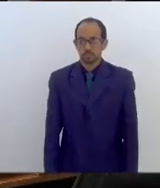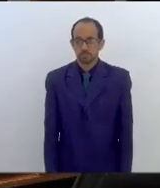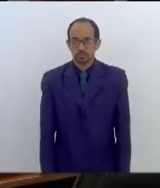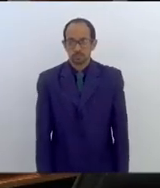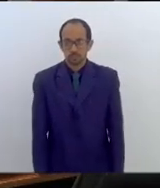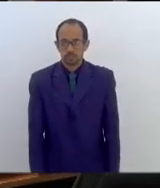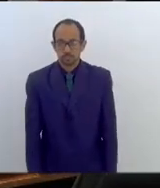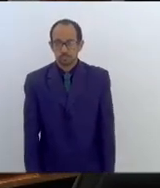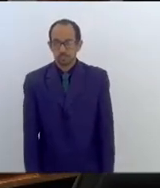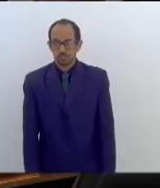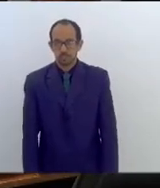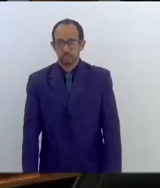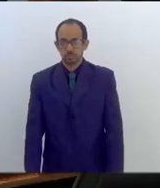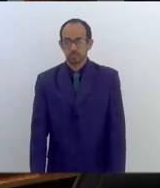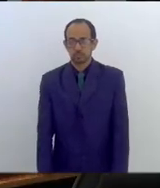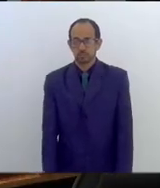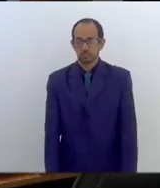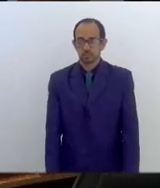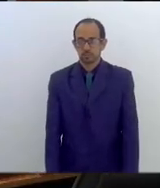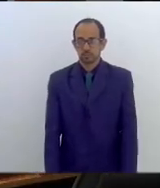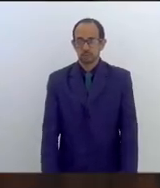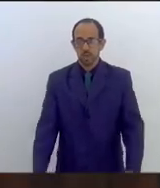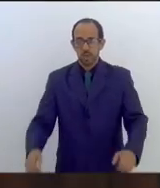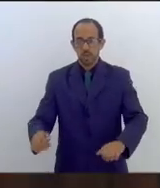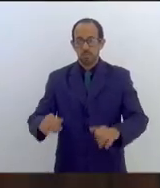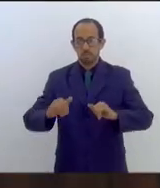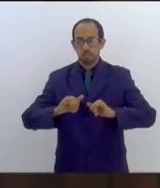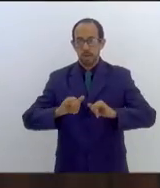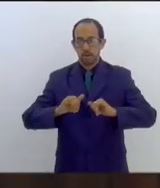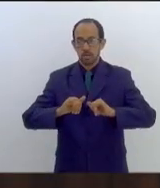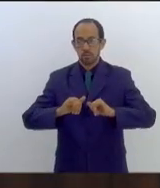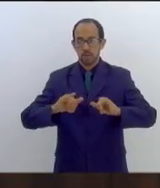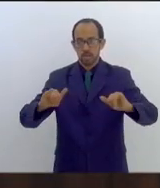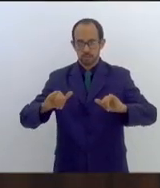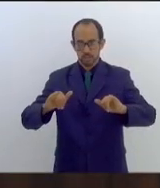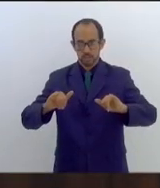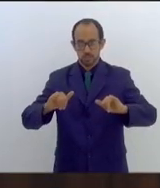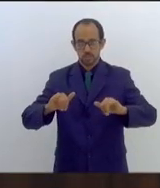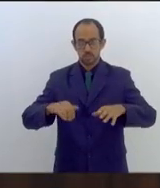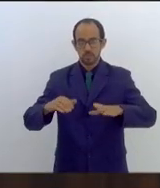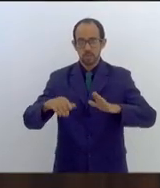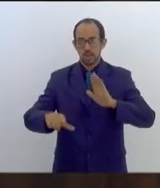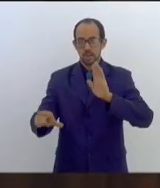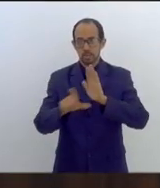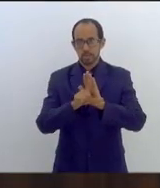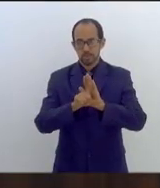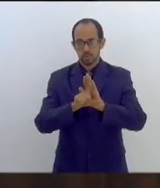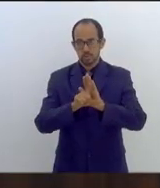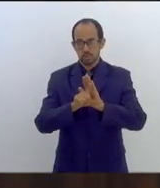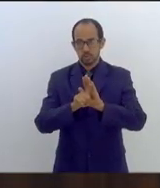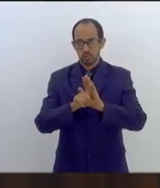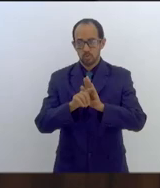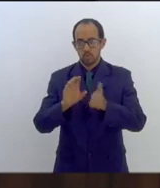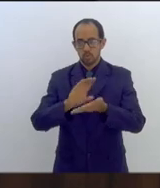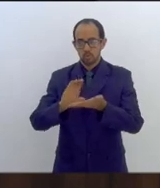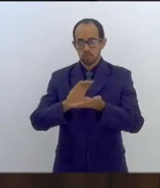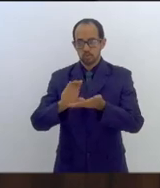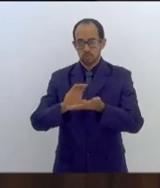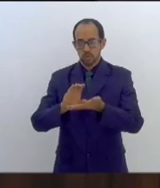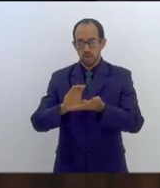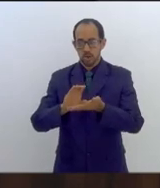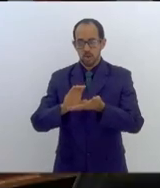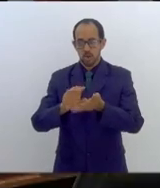Presidente, obrigado. Nada. Para emitir parecer pela Comissão de Legislação Constitucional e Códigos, deputado Bruno